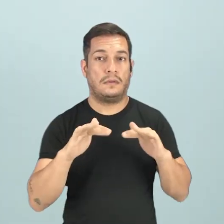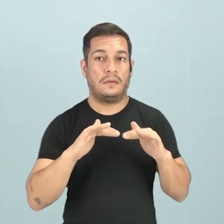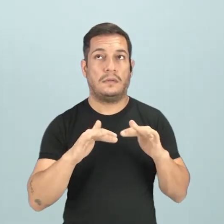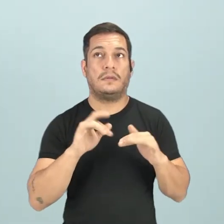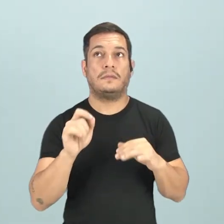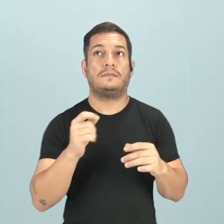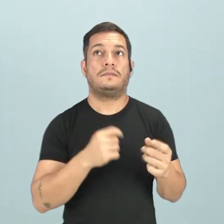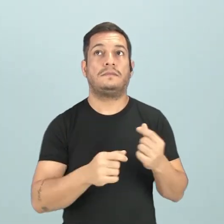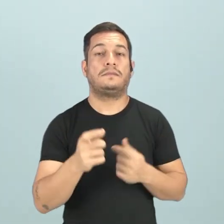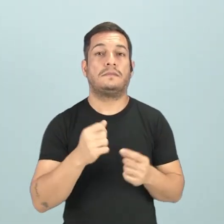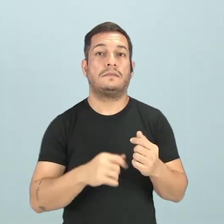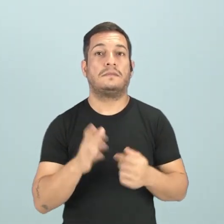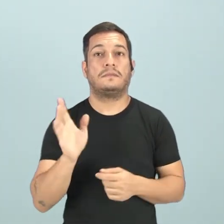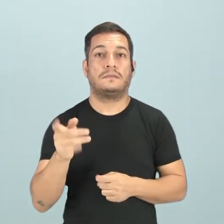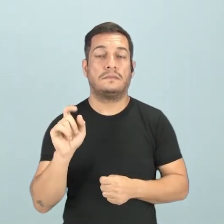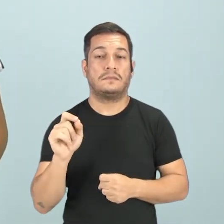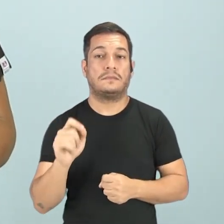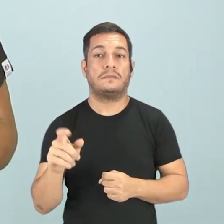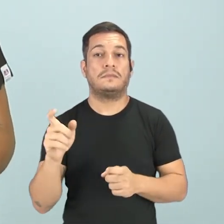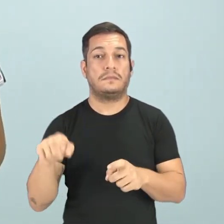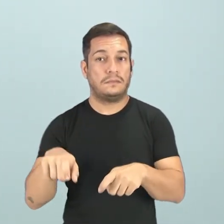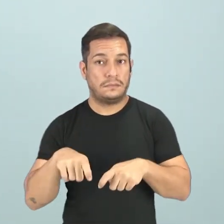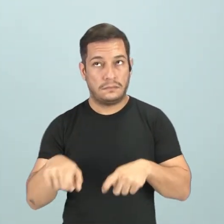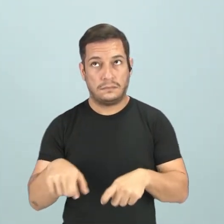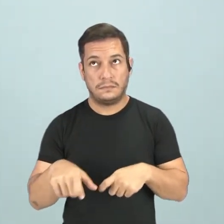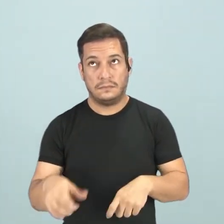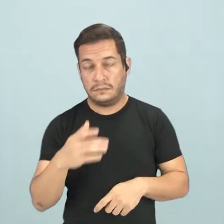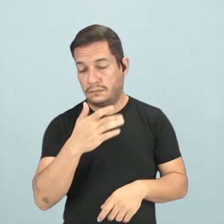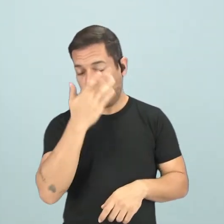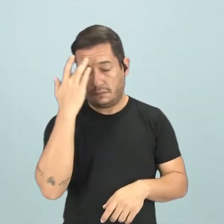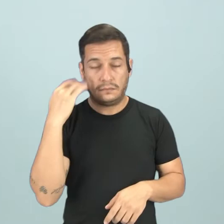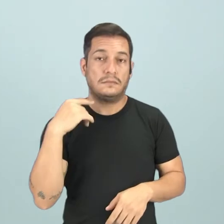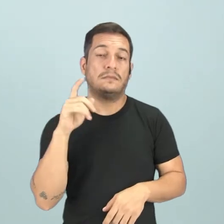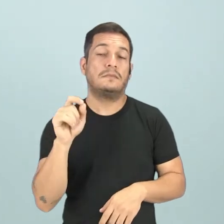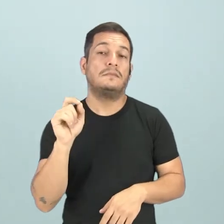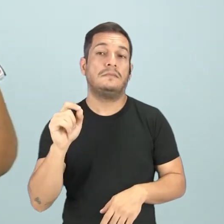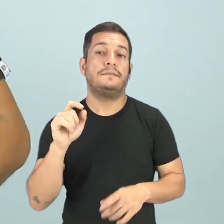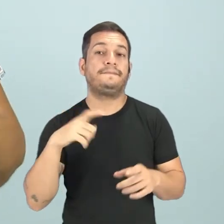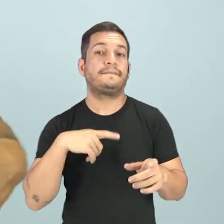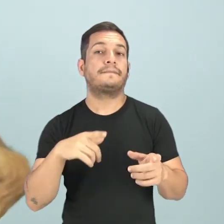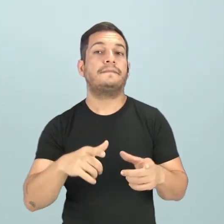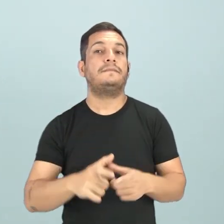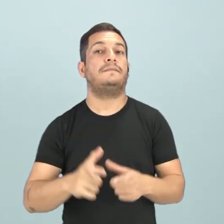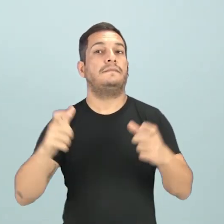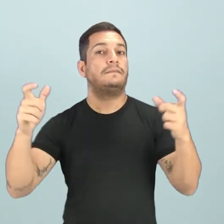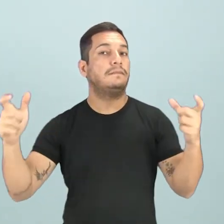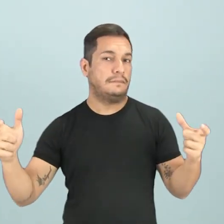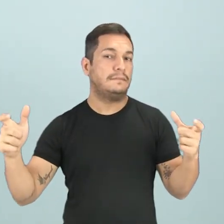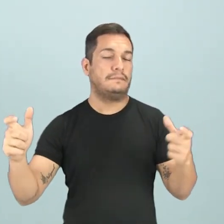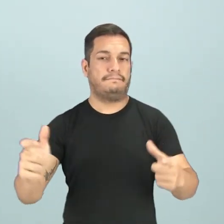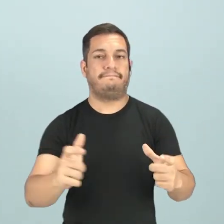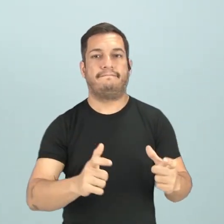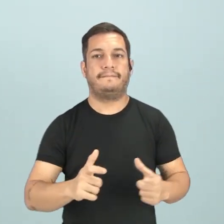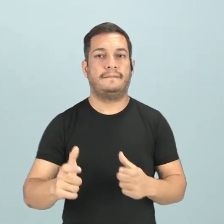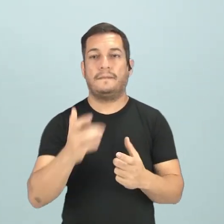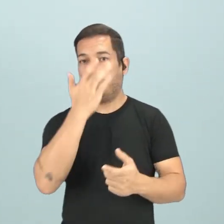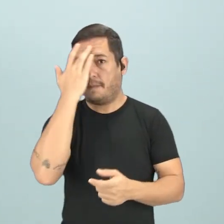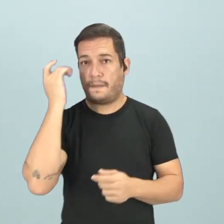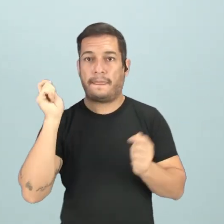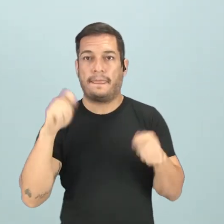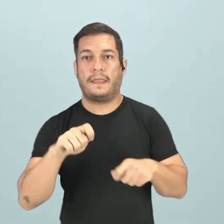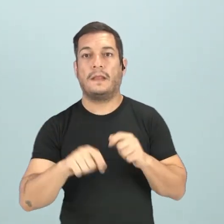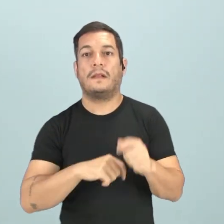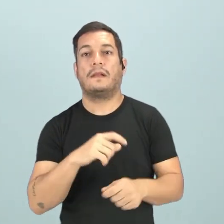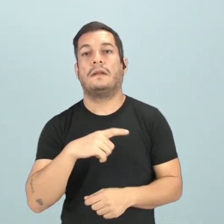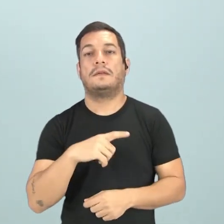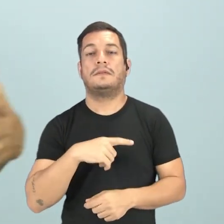e econômica. Já no espaço rural, a gente pode perceber uma maior abrangência espacial, né? Em que a pessoa, né,